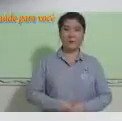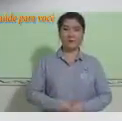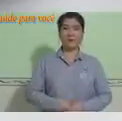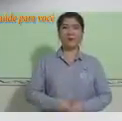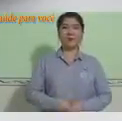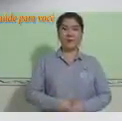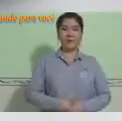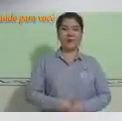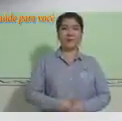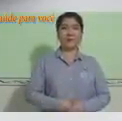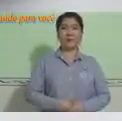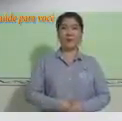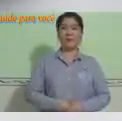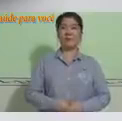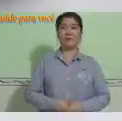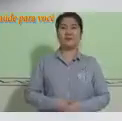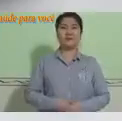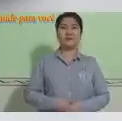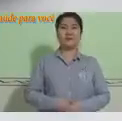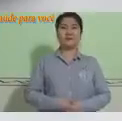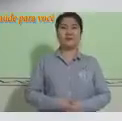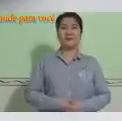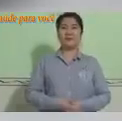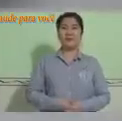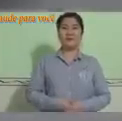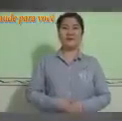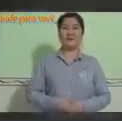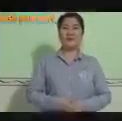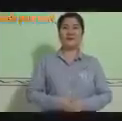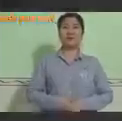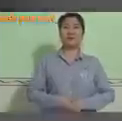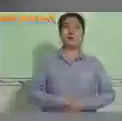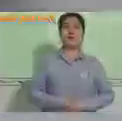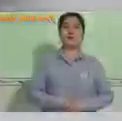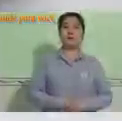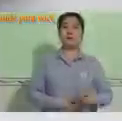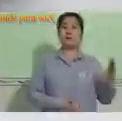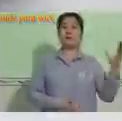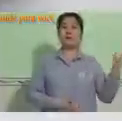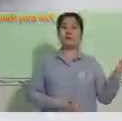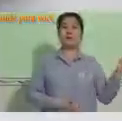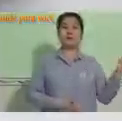afetaespsilmintsrianc, cedilha, acento agudo, aos 15 anos de idade, vírgula,